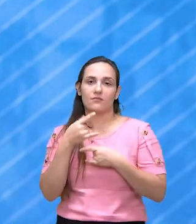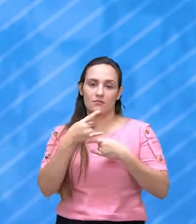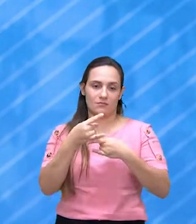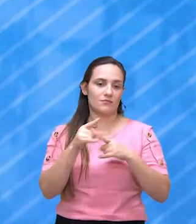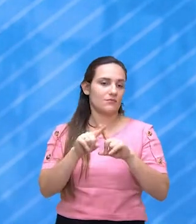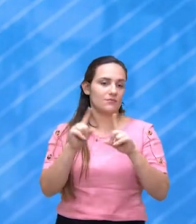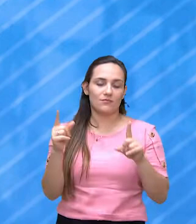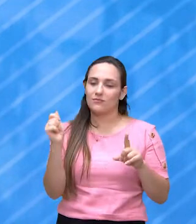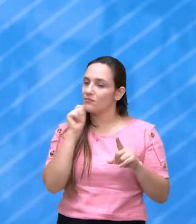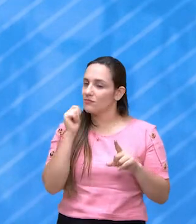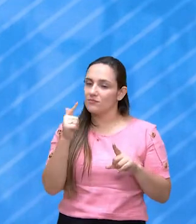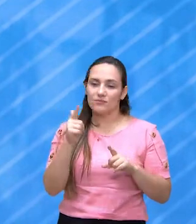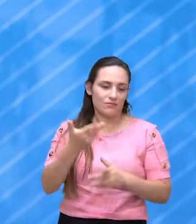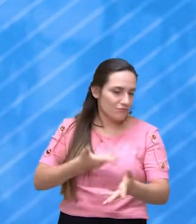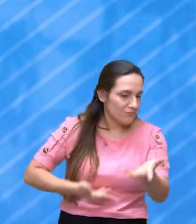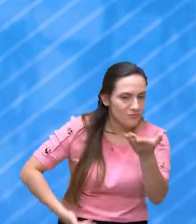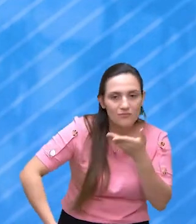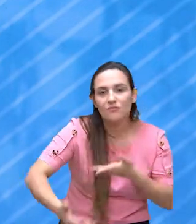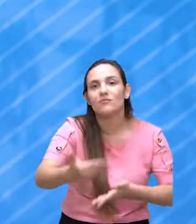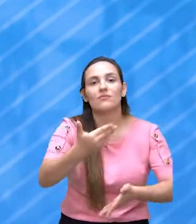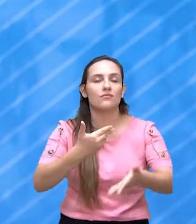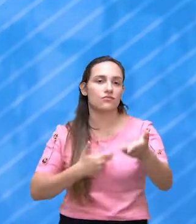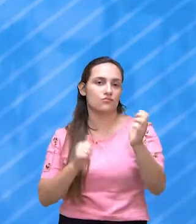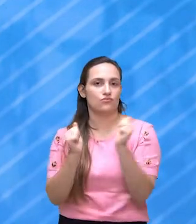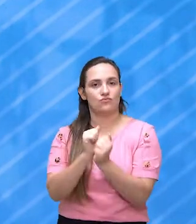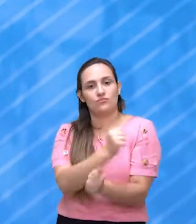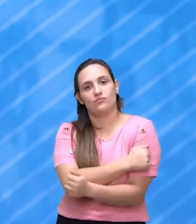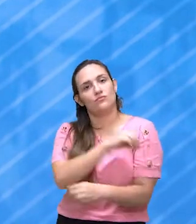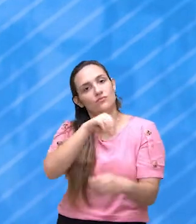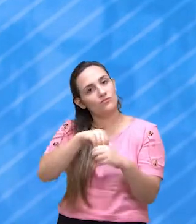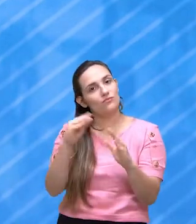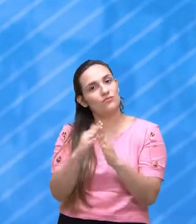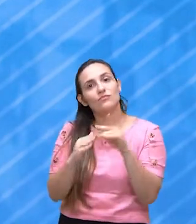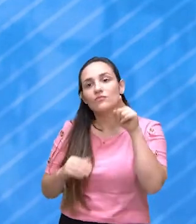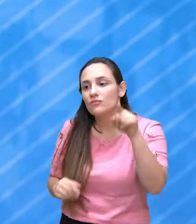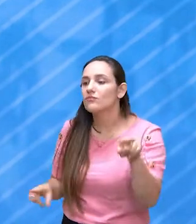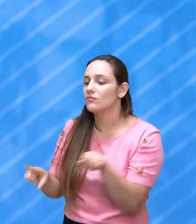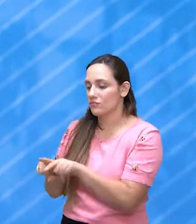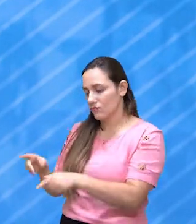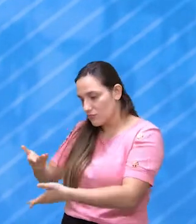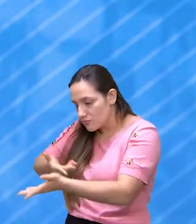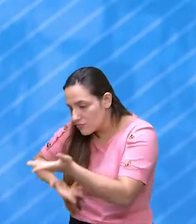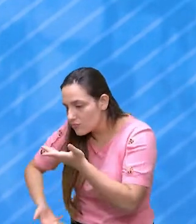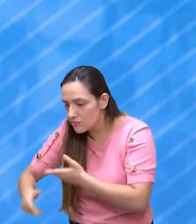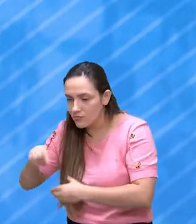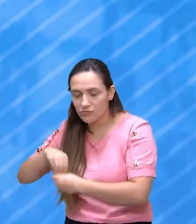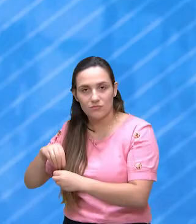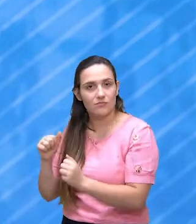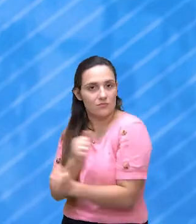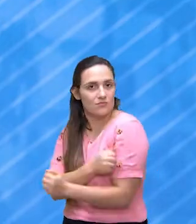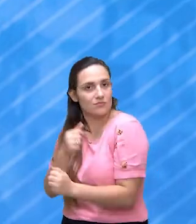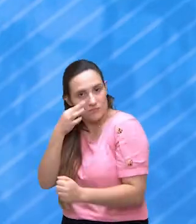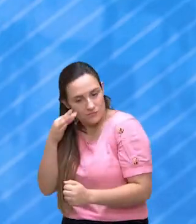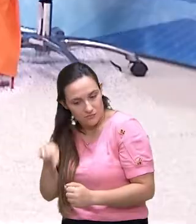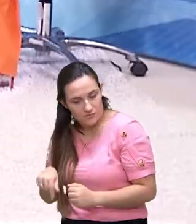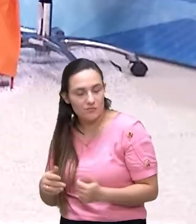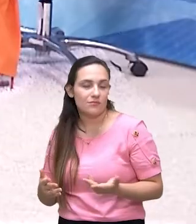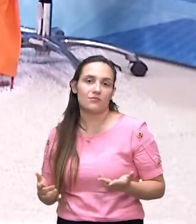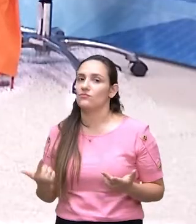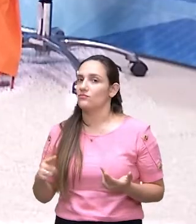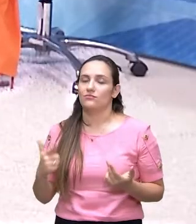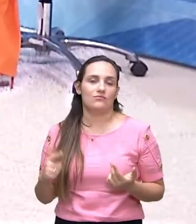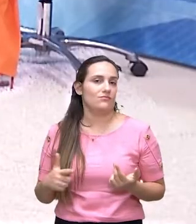mas ainda não conseguimos ter essa essa troca né do aluno que tá em casa com o